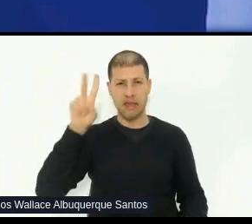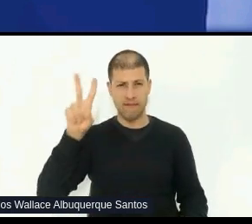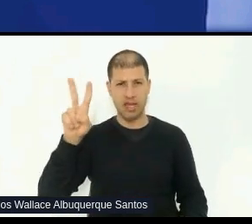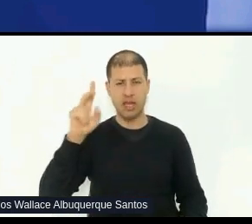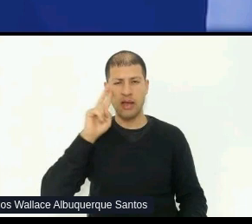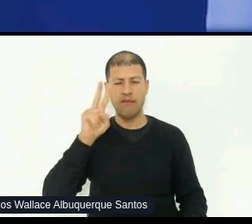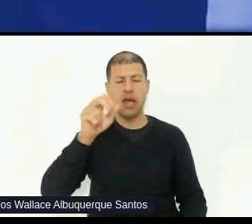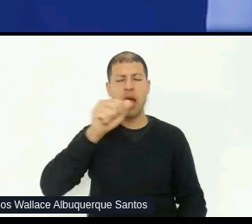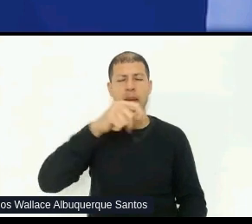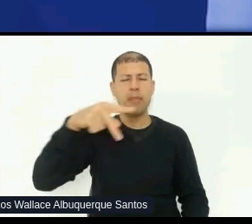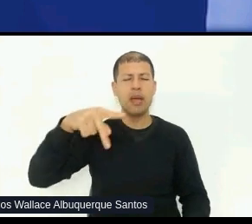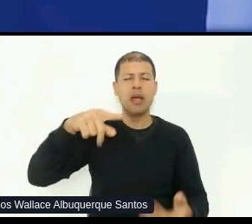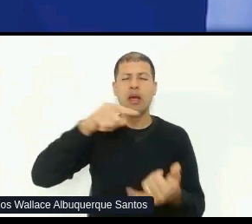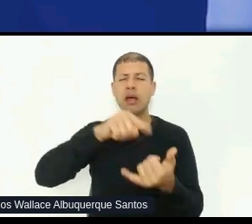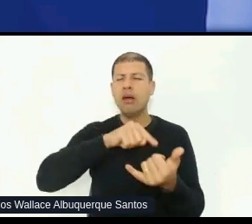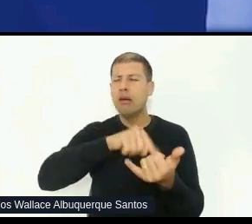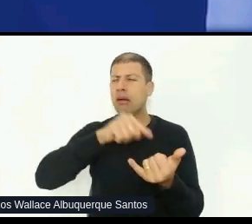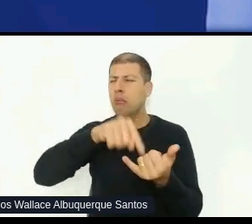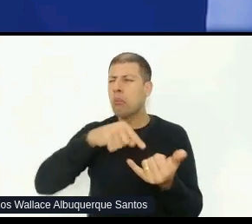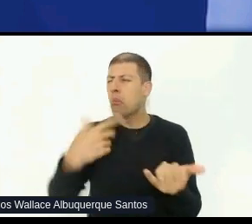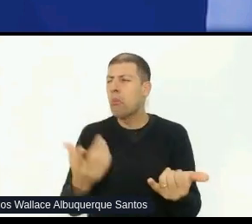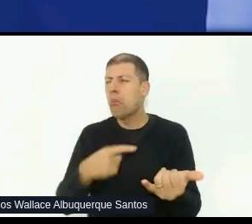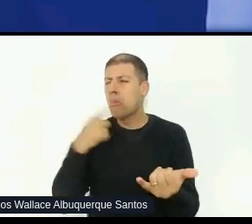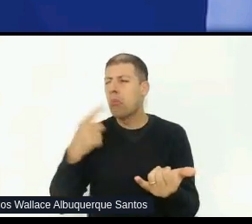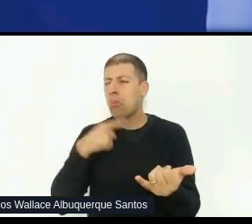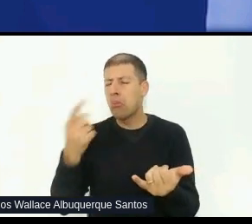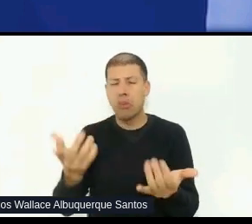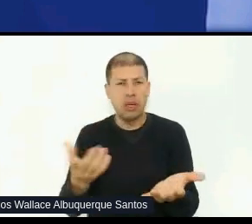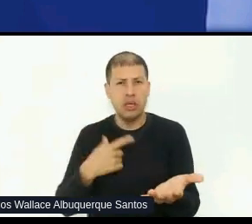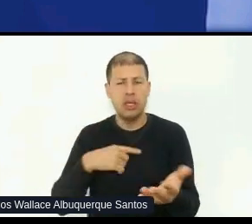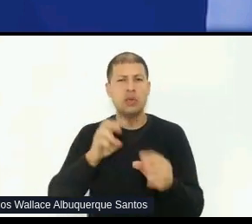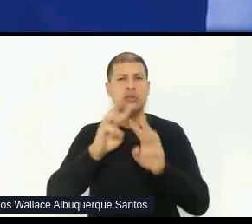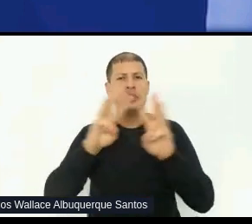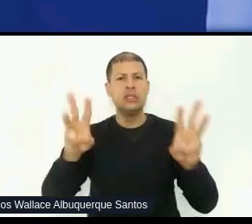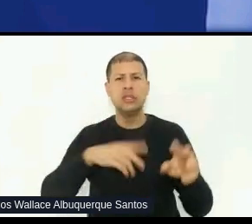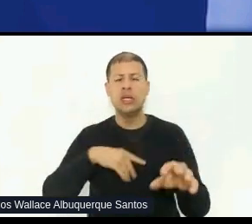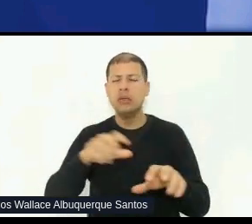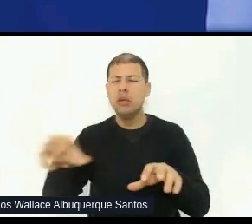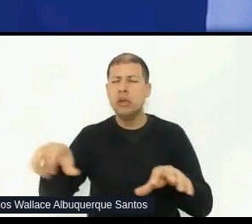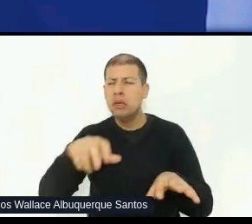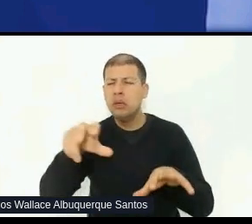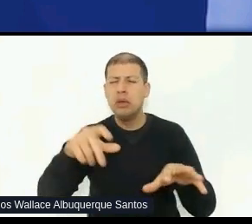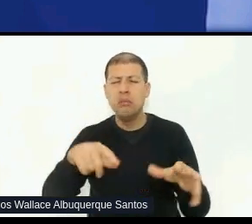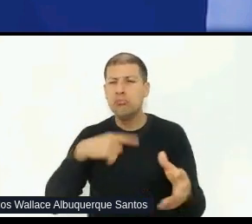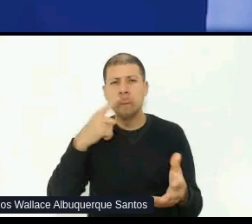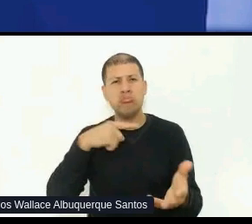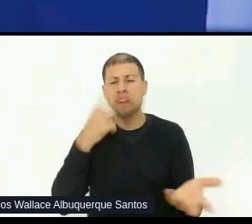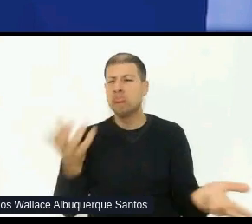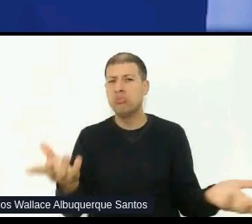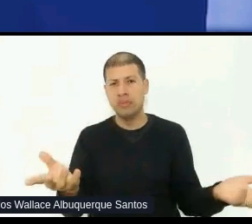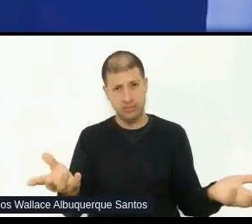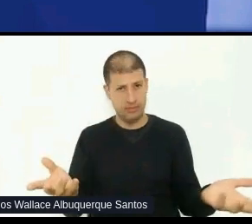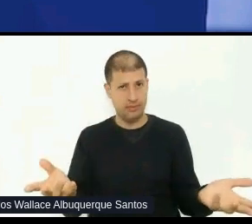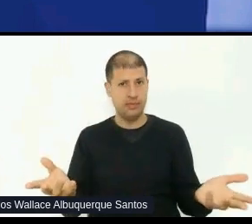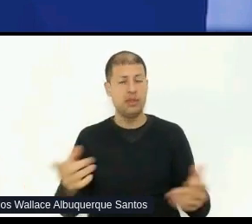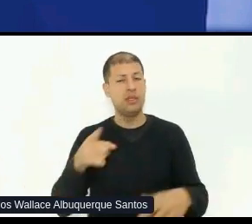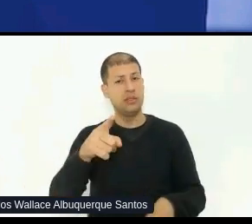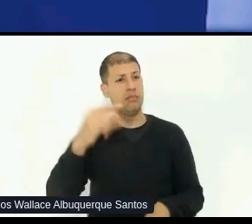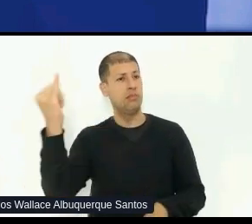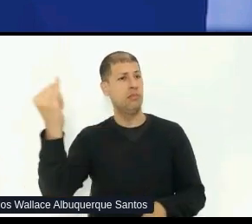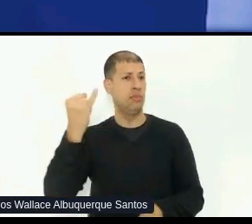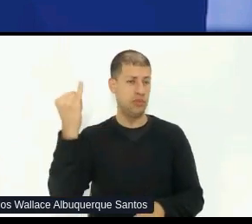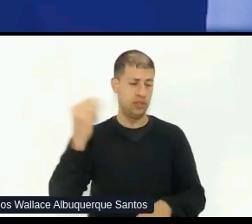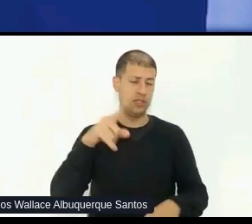consegue fazer nada com ele, abre o seu site e não consegue fazer nada com o seu site. Tá? Então, assim, é extremamente importante que